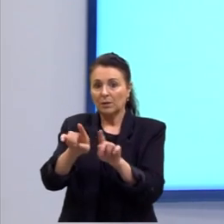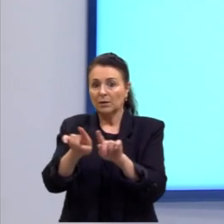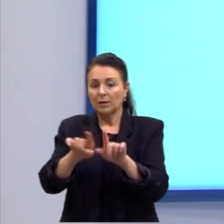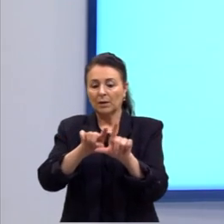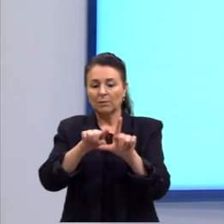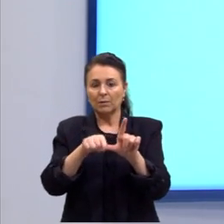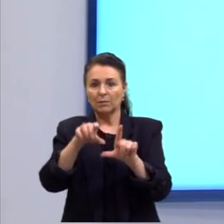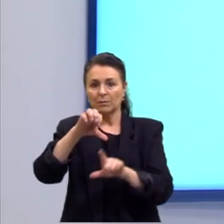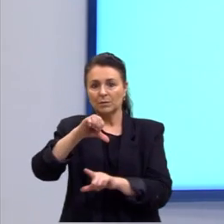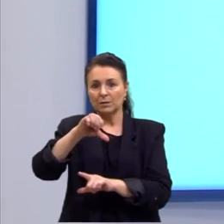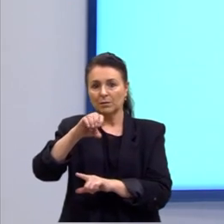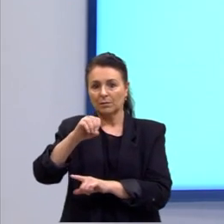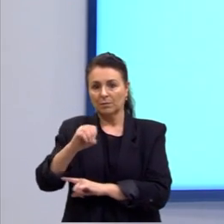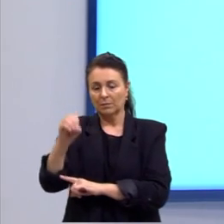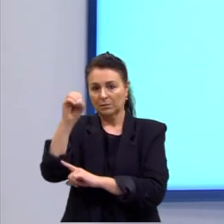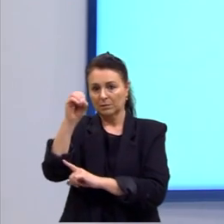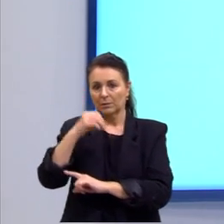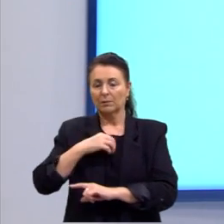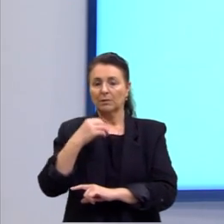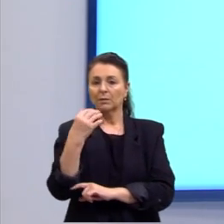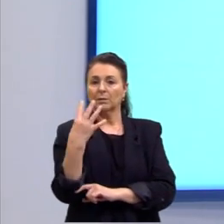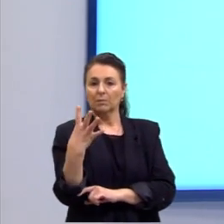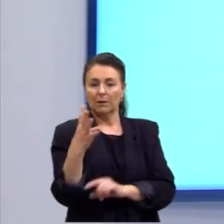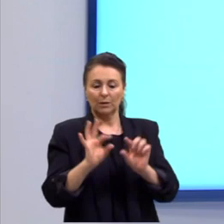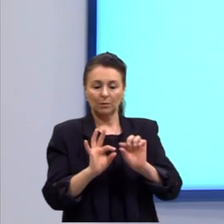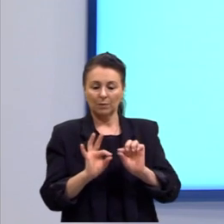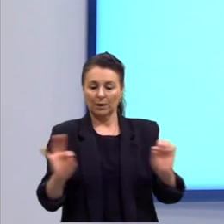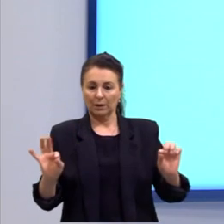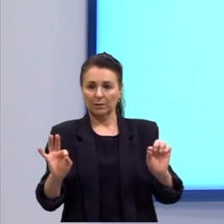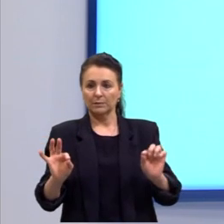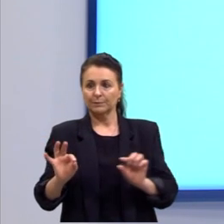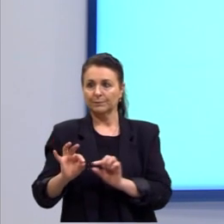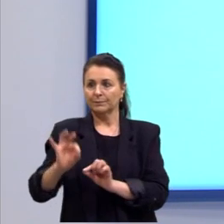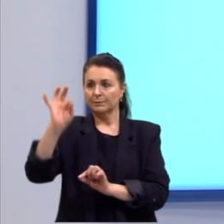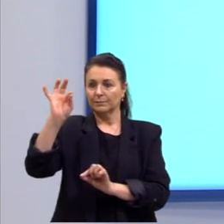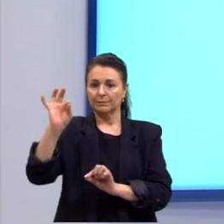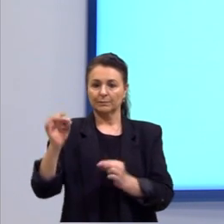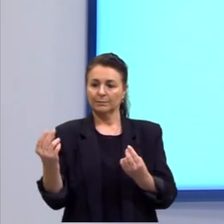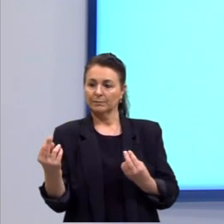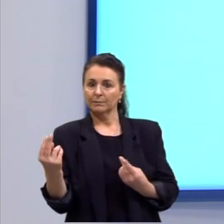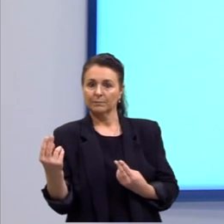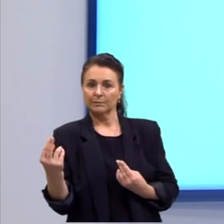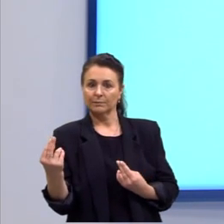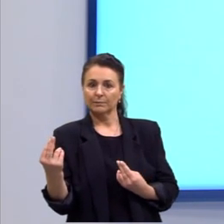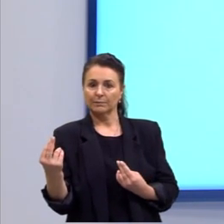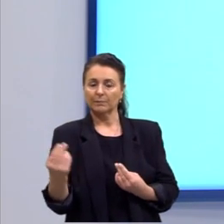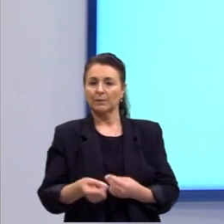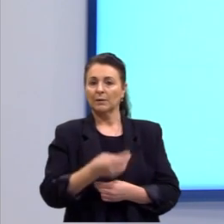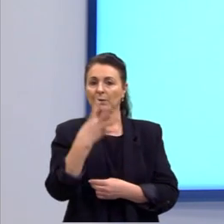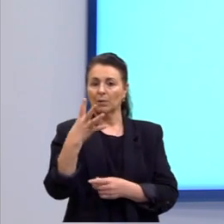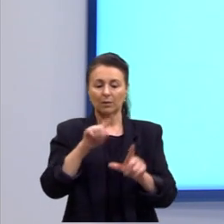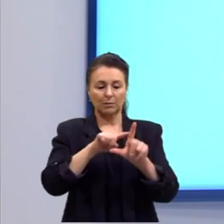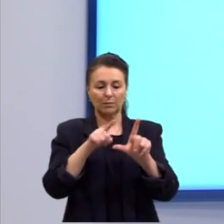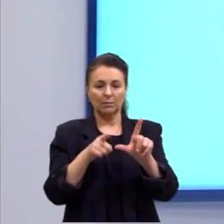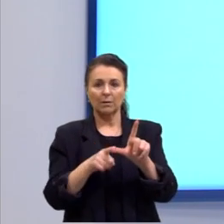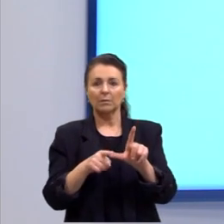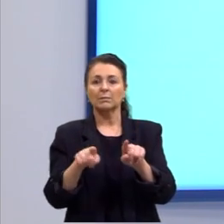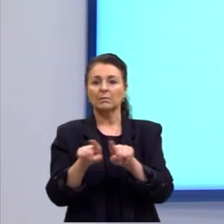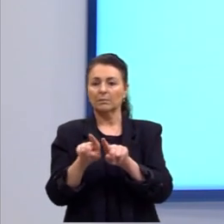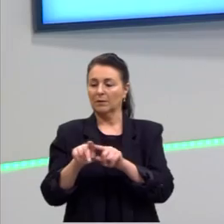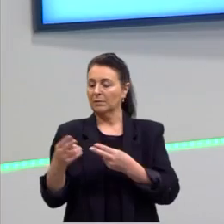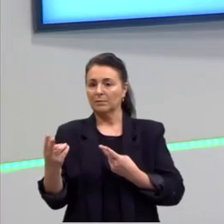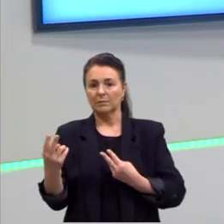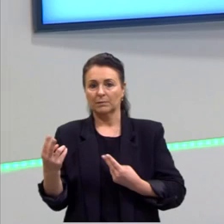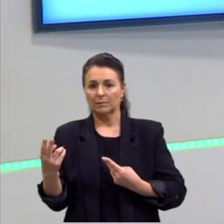graus Então temos quatro segmentos de retas que são congruentes e quatro ângulos congruentes